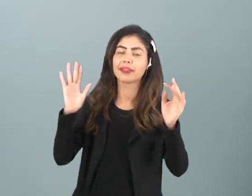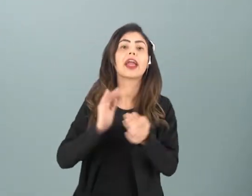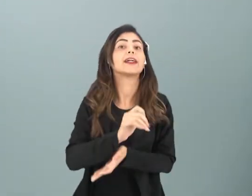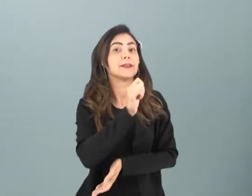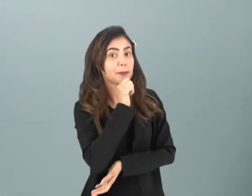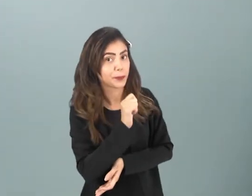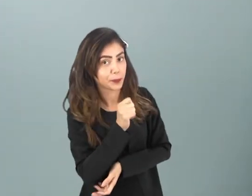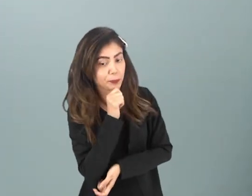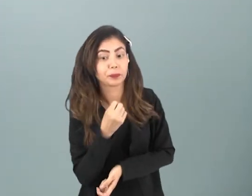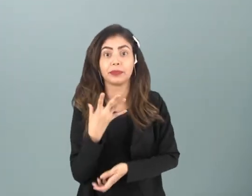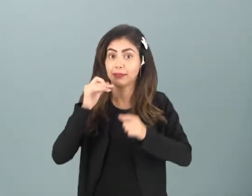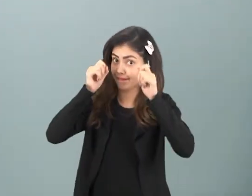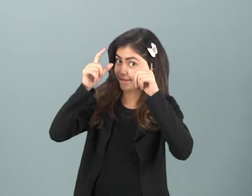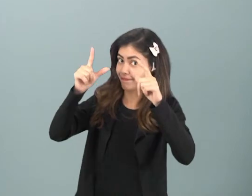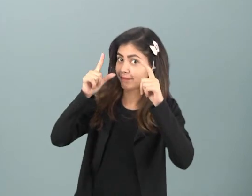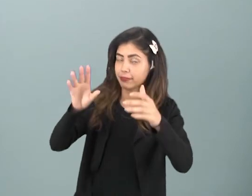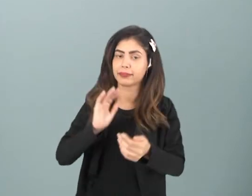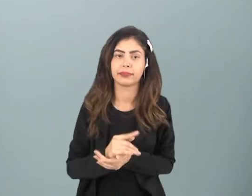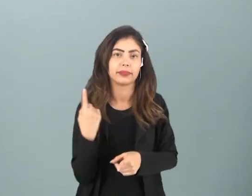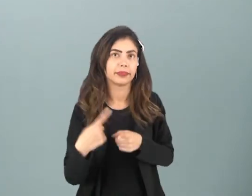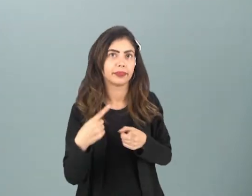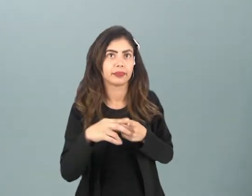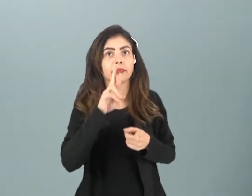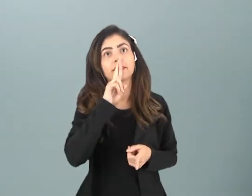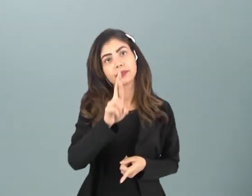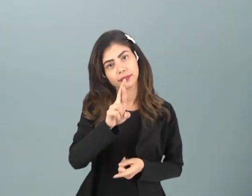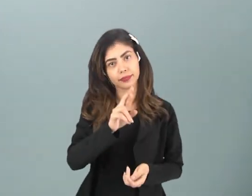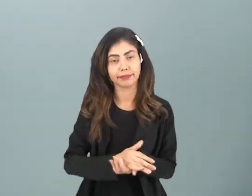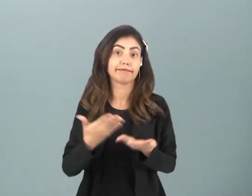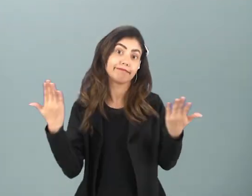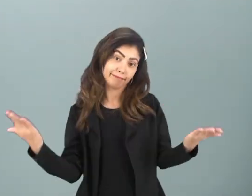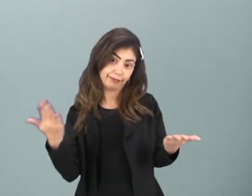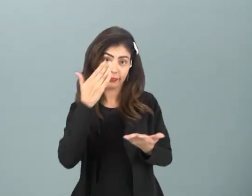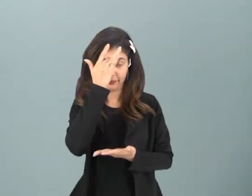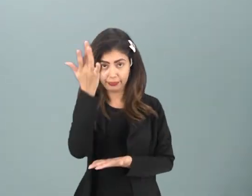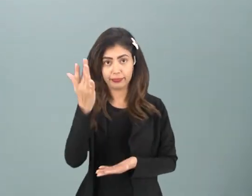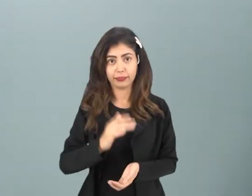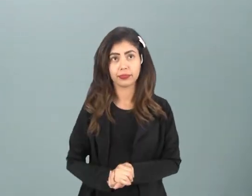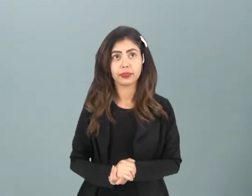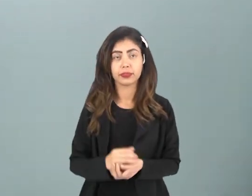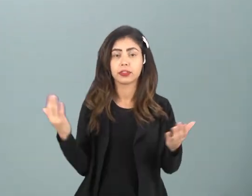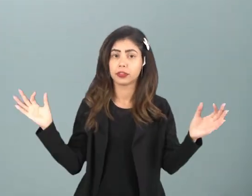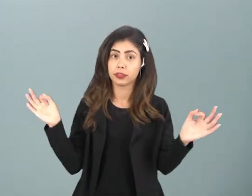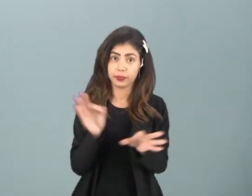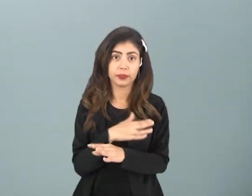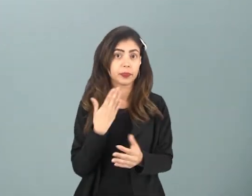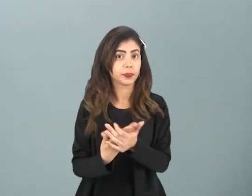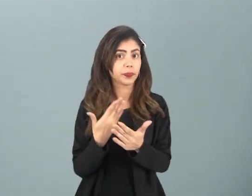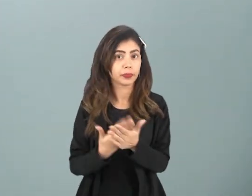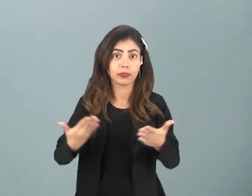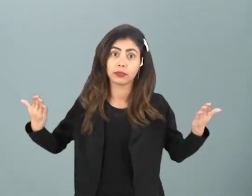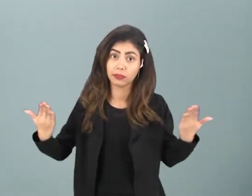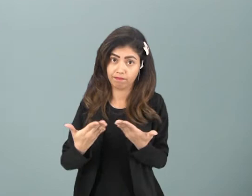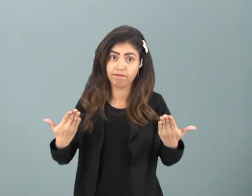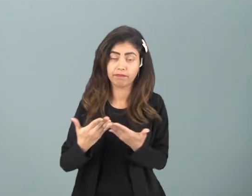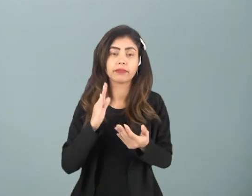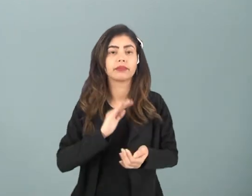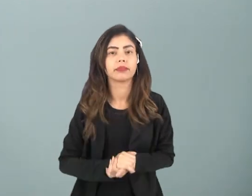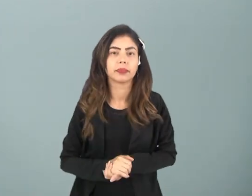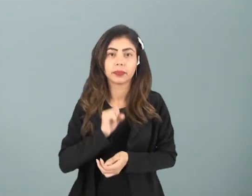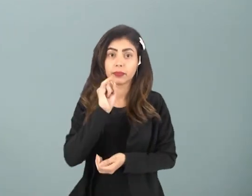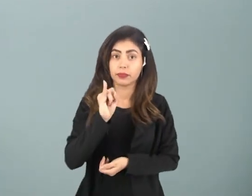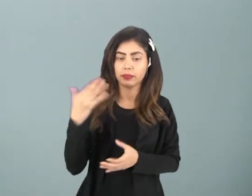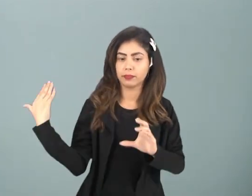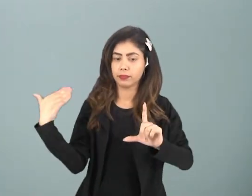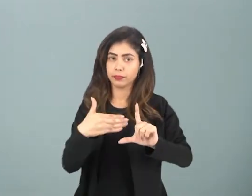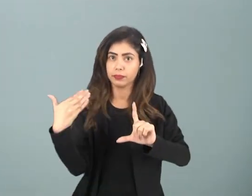Ainda bem que você prestou atenção, porque a resposta estava na cara. Então com isso encerramos a nossa aula de hoje. Se você